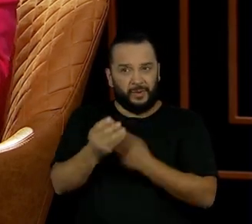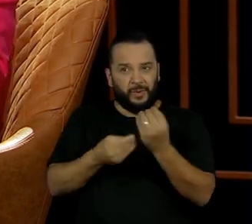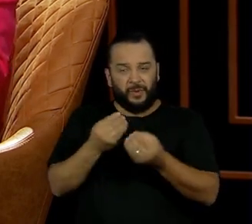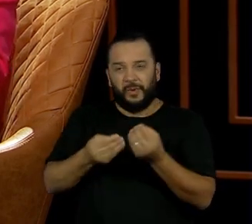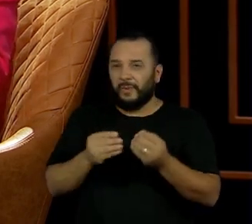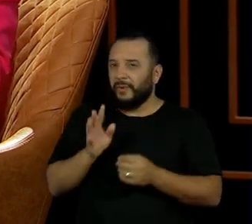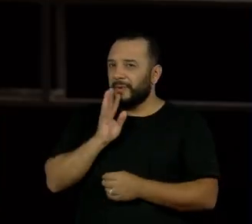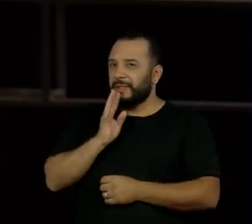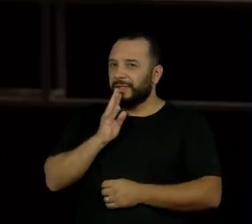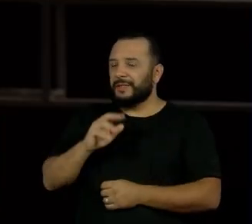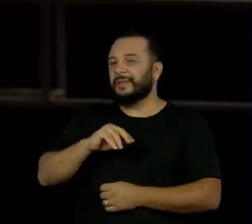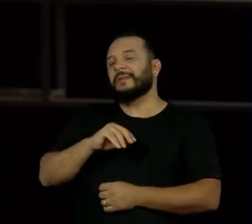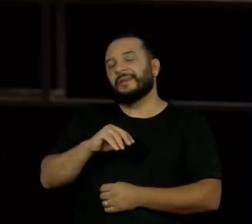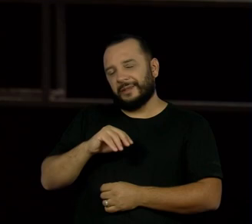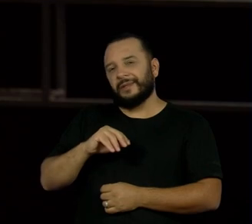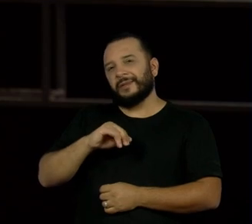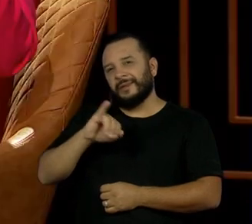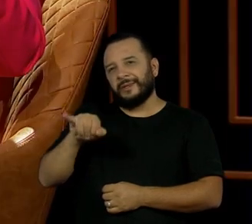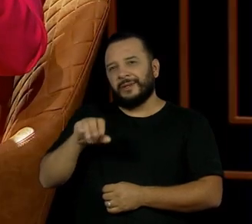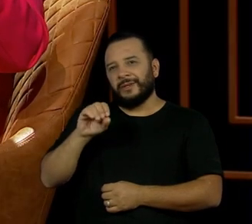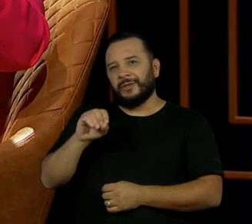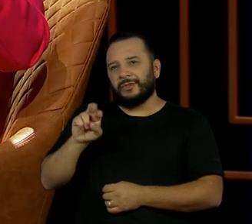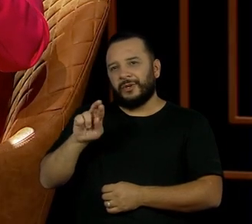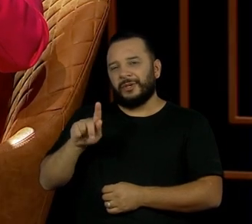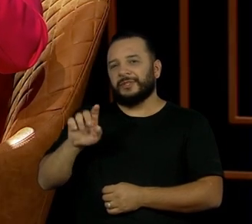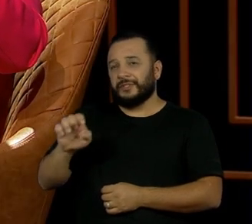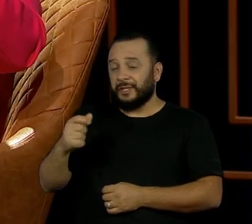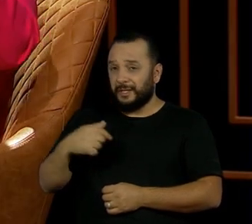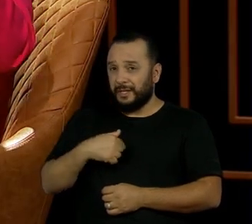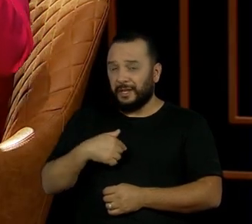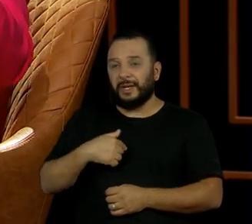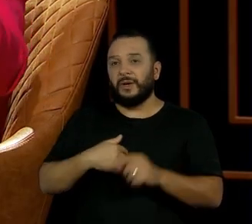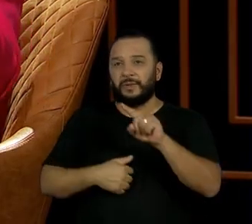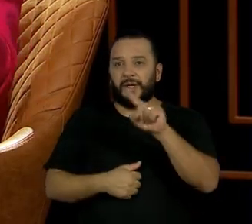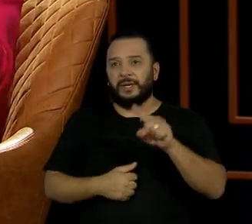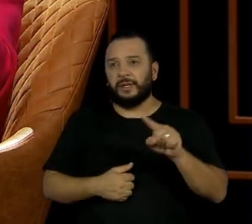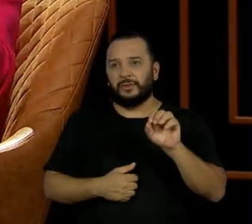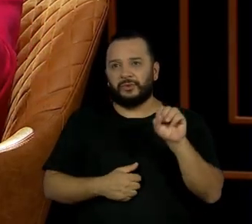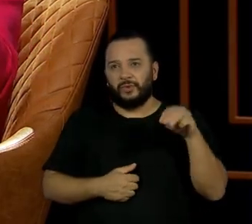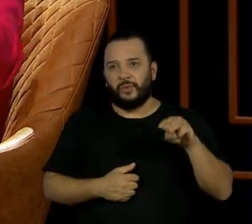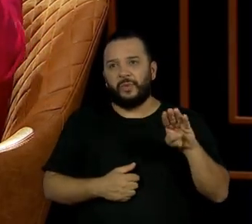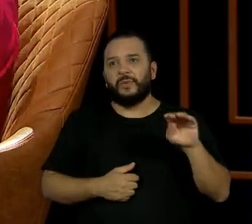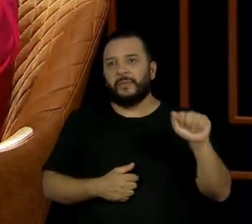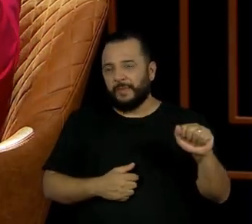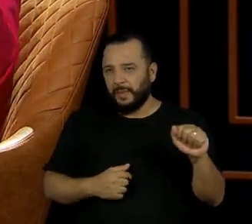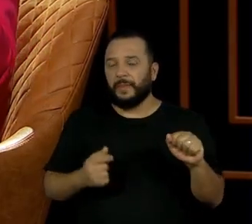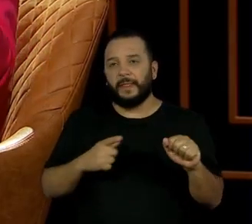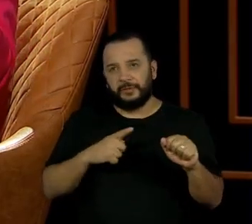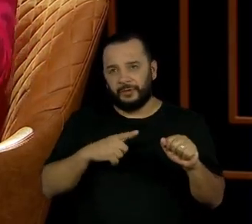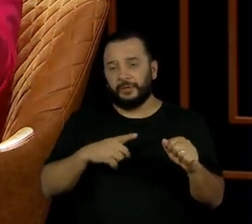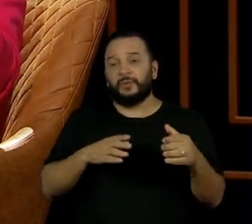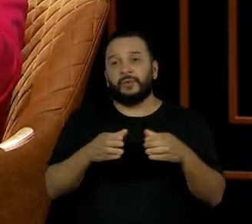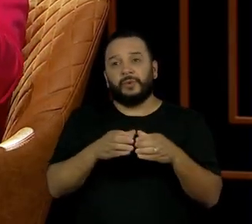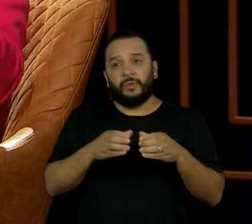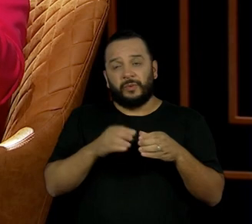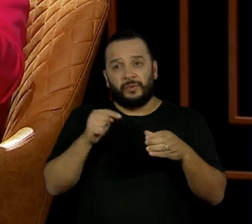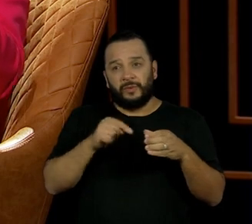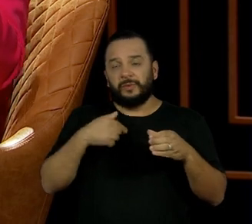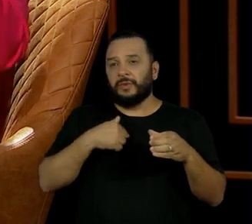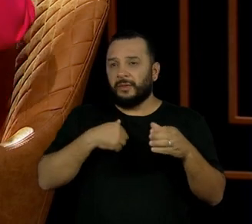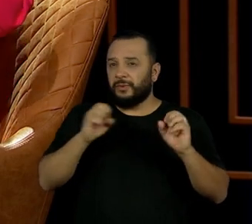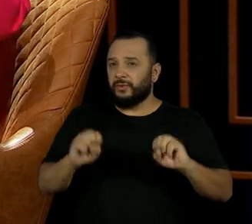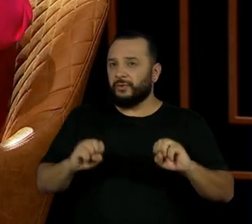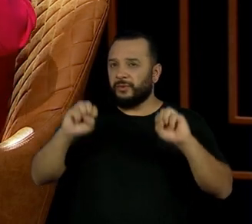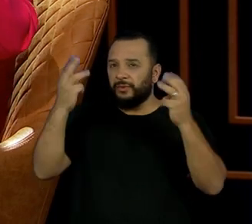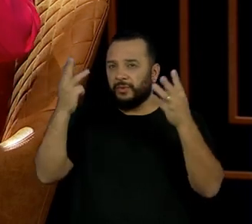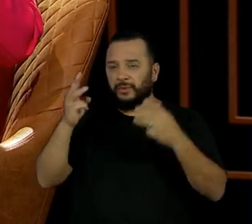o Jorge eu tava na Zumba e tinha uma banda que chamava animal e eles iam fazer um show no pé do animal